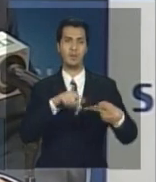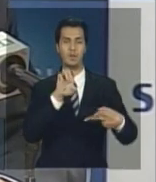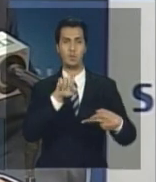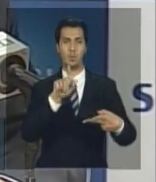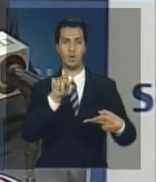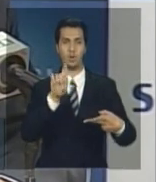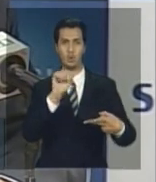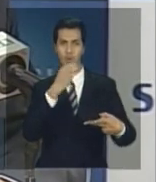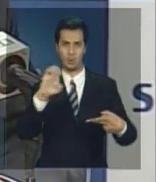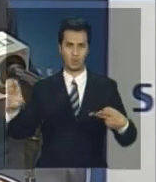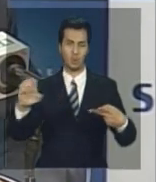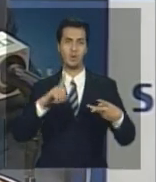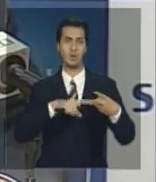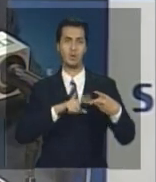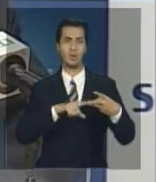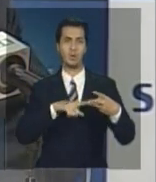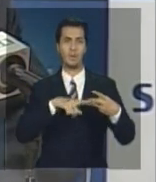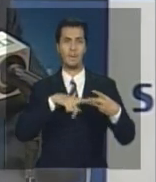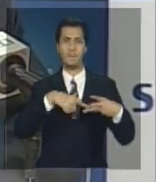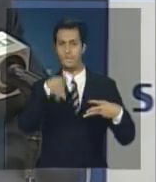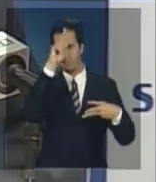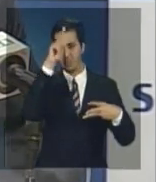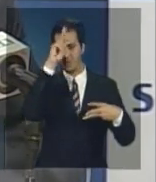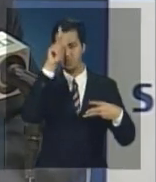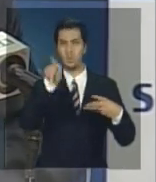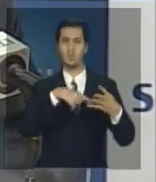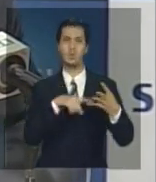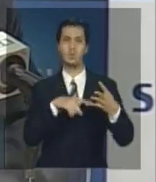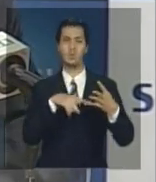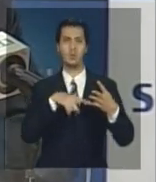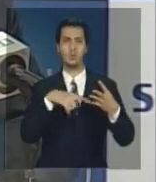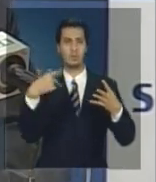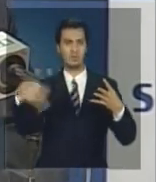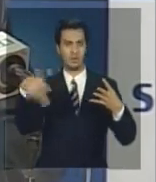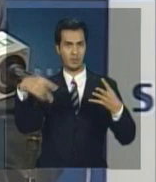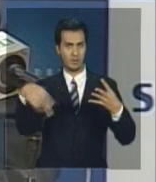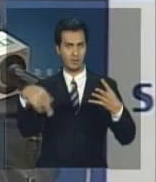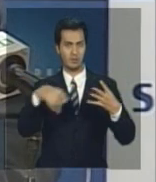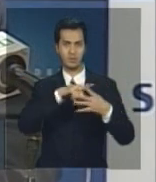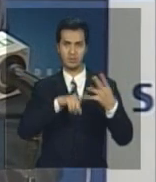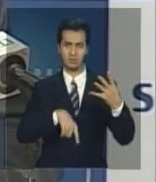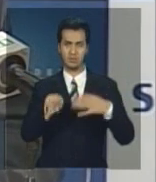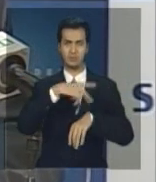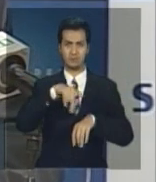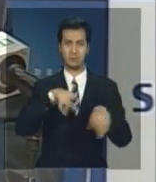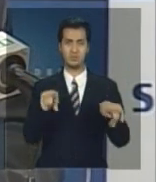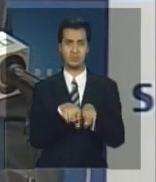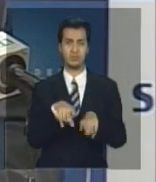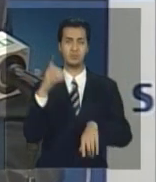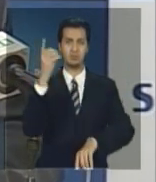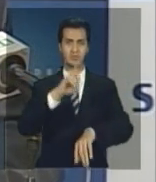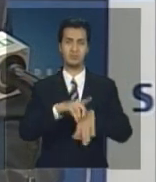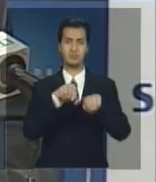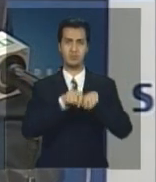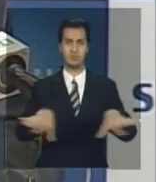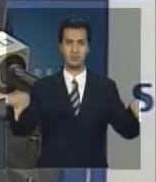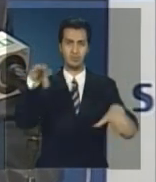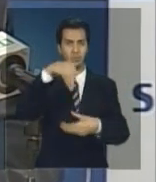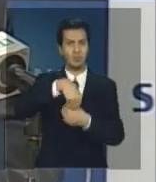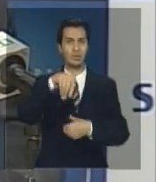Peru e em Paraguai. Então, isso é indicativo que na América do Sul a transmissão do dengue